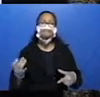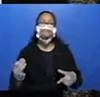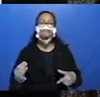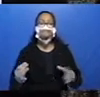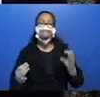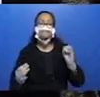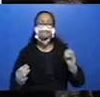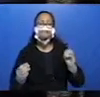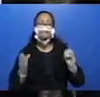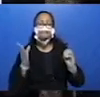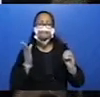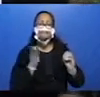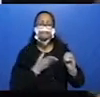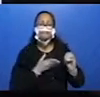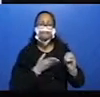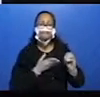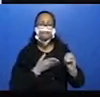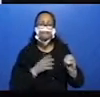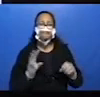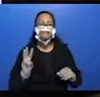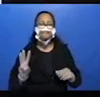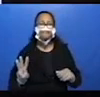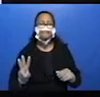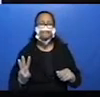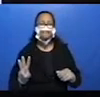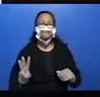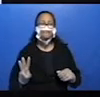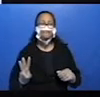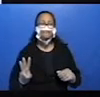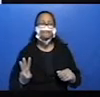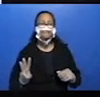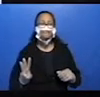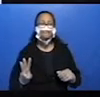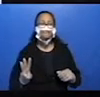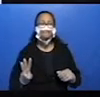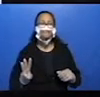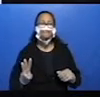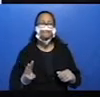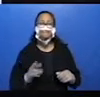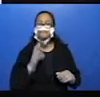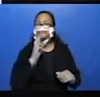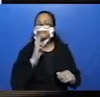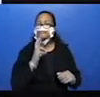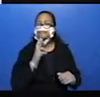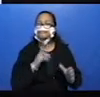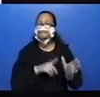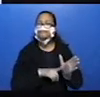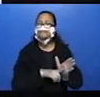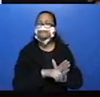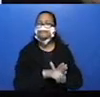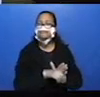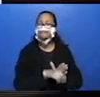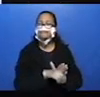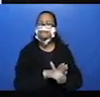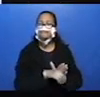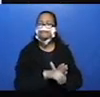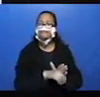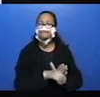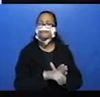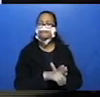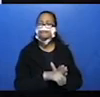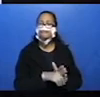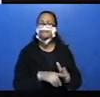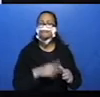lá? 3. Colocar no meu quadro de ordens, responder as perguntas, que é bem basicão, bem parecido